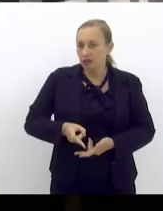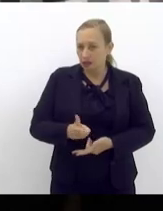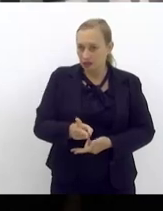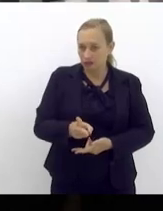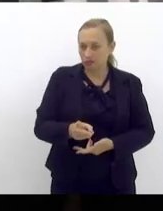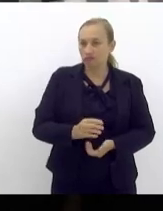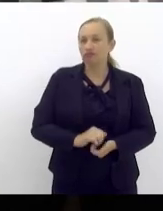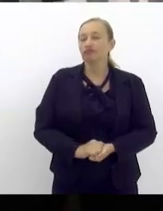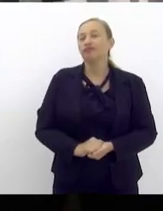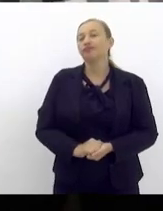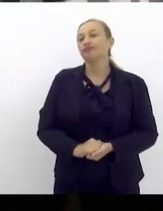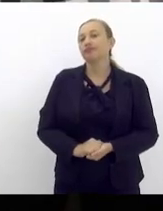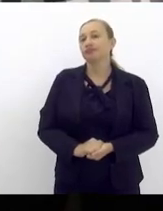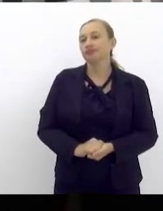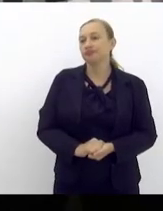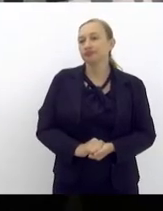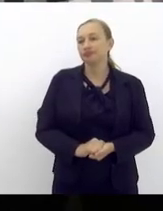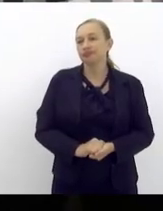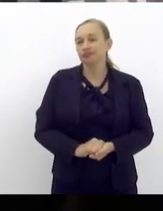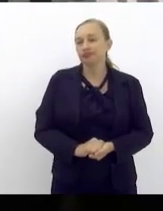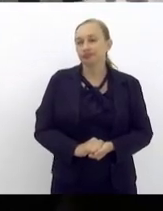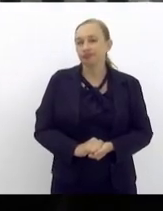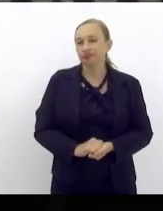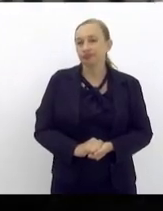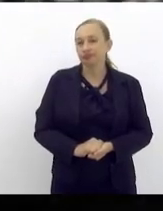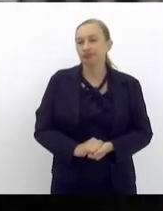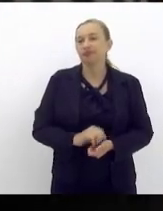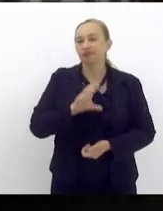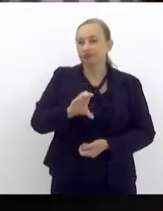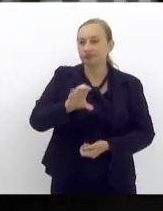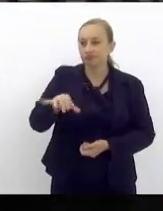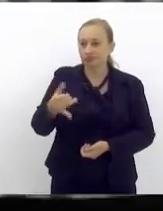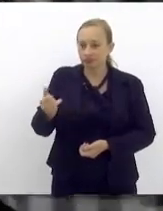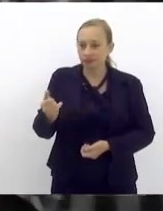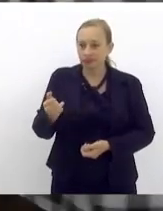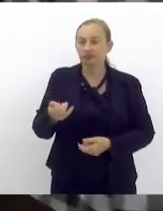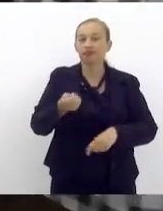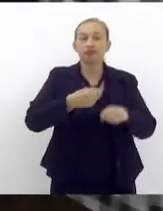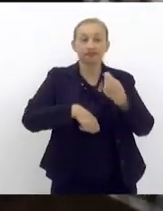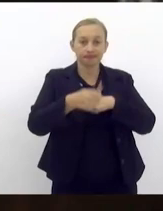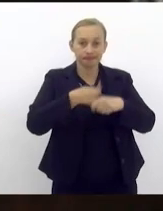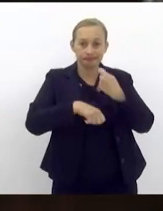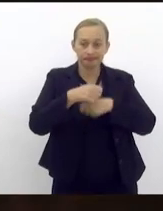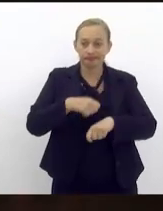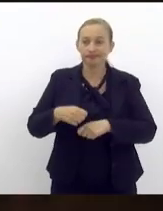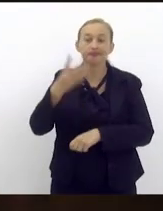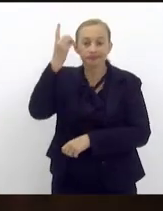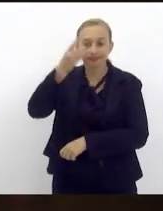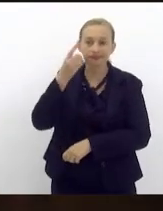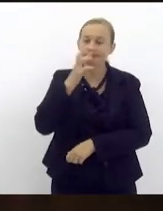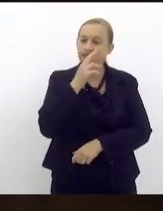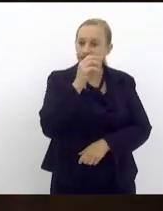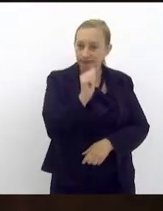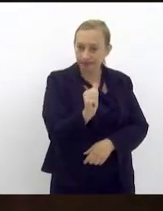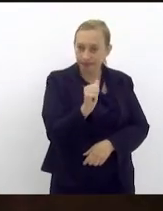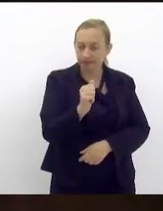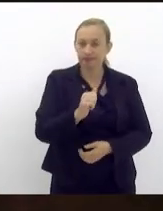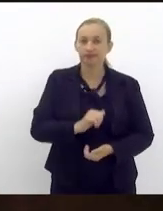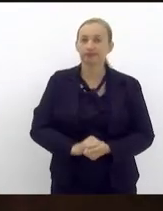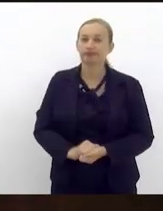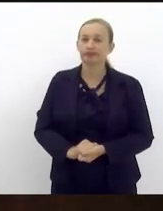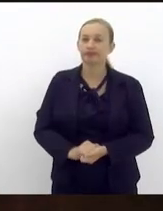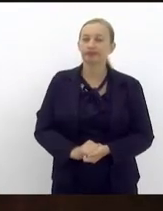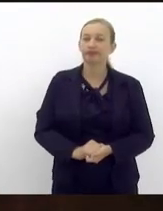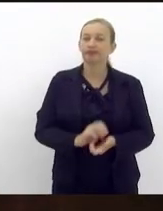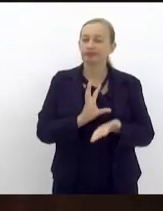presente sempre efetiva da ccj na administração do deputado Rodrigo ameim para que se coloque